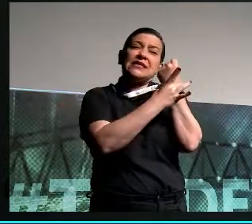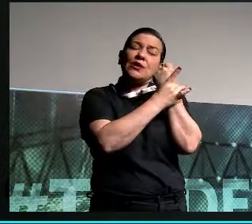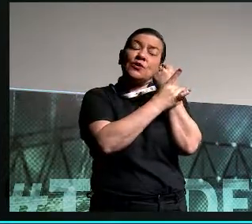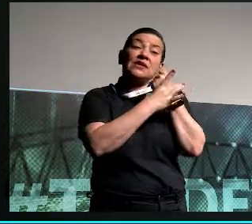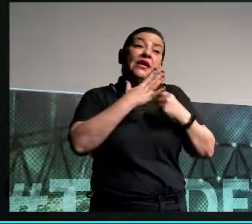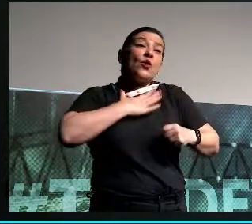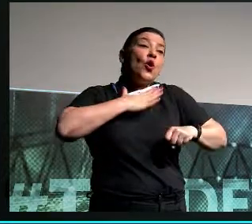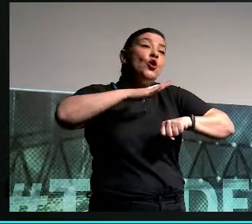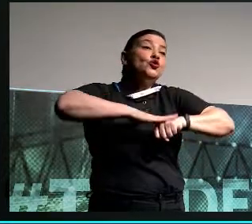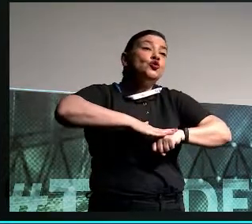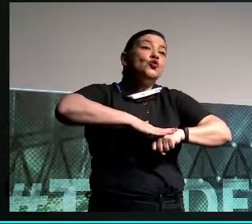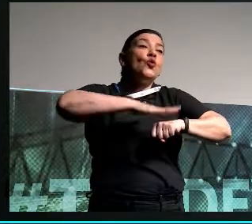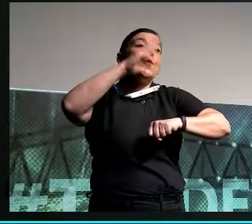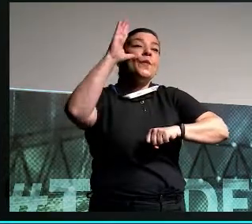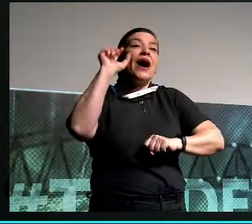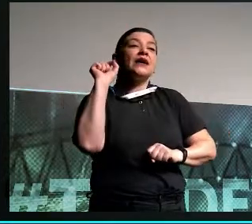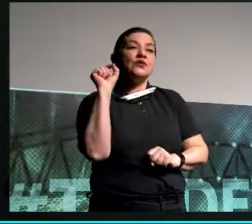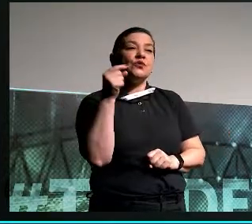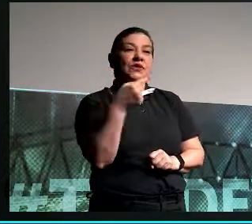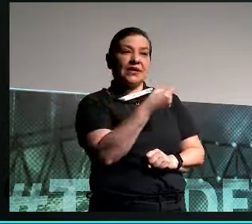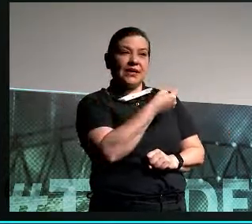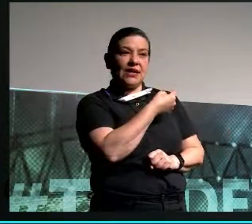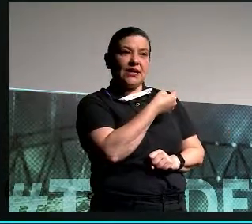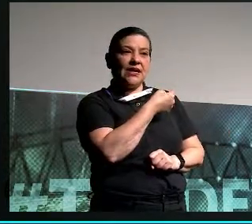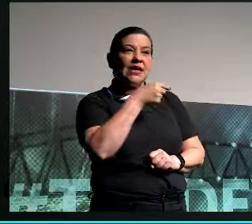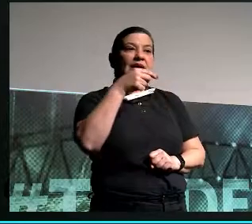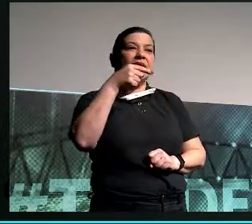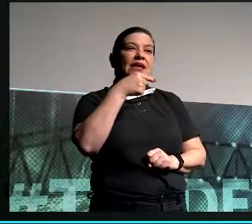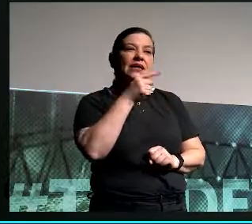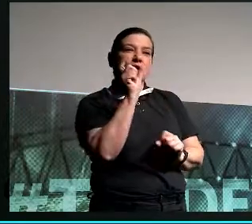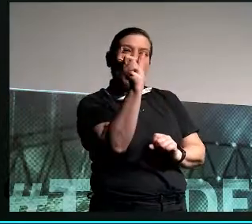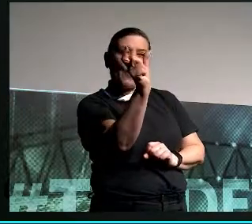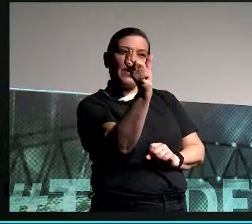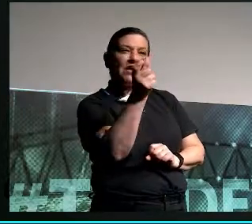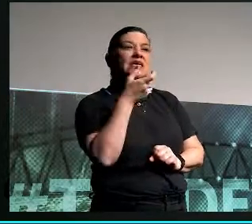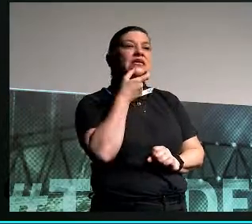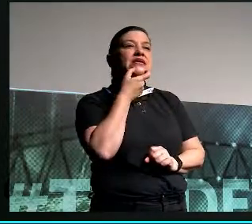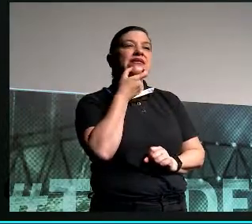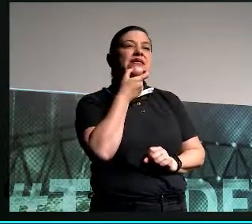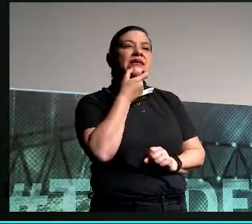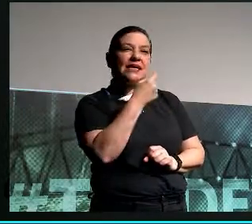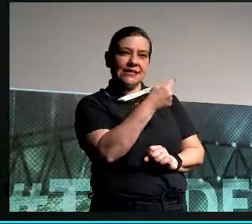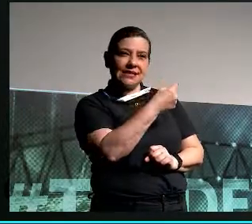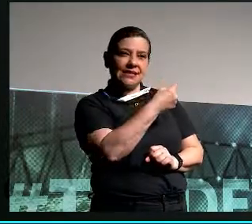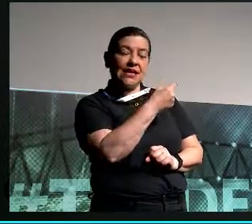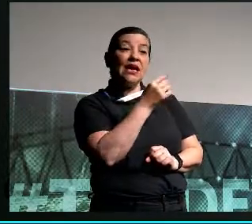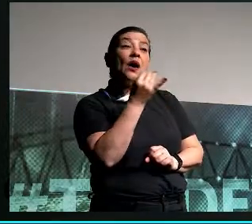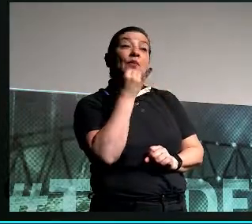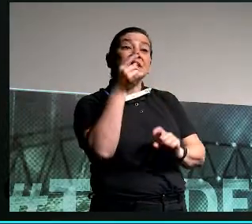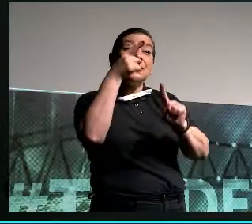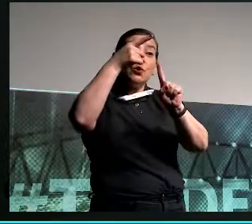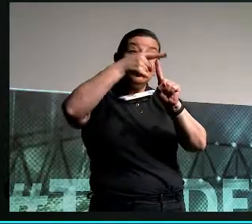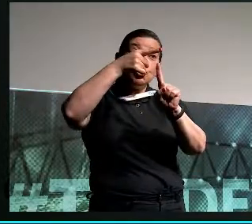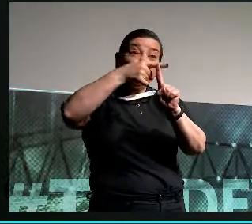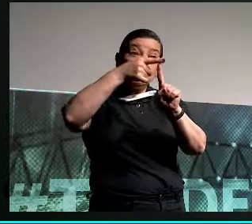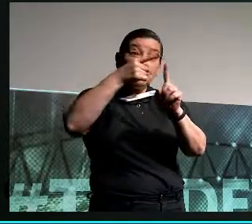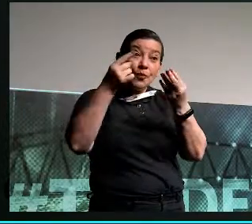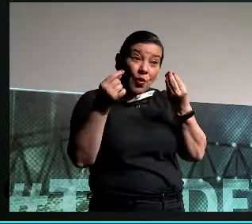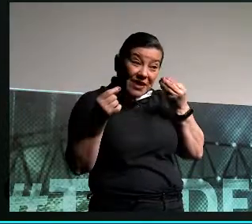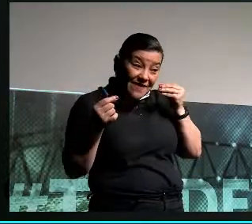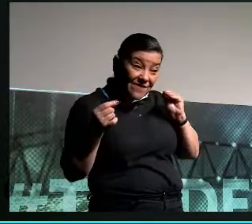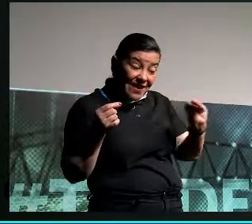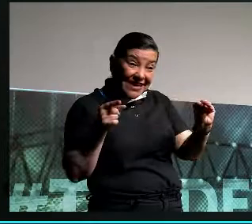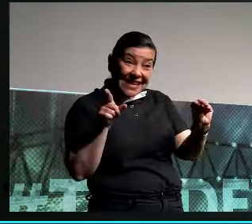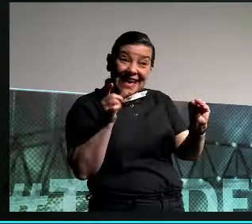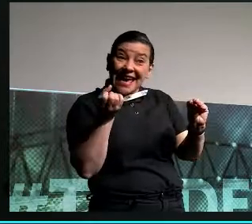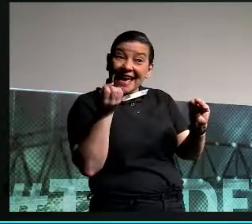mais gosto, que é a noImplicitAny. O que isso quer dizer? Toda vez que ele tentar inferir um tipo para você e ele não tiver informação suficiente